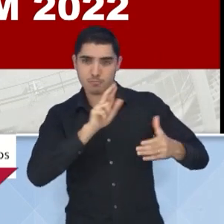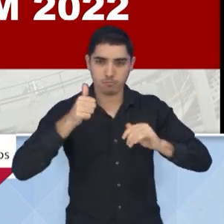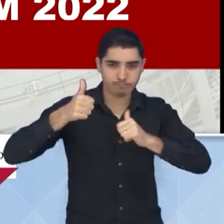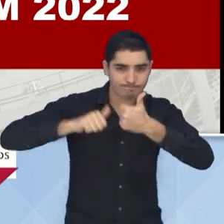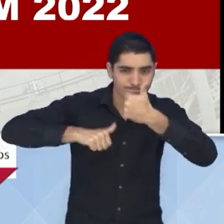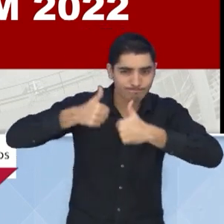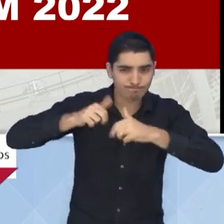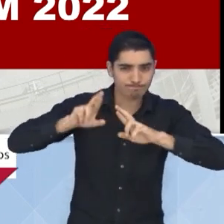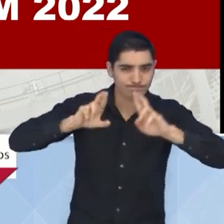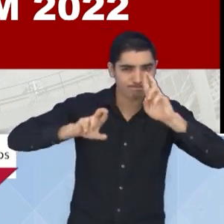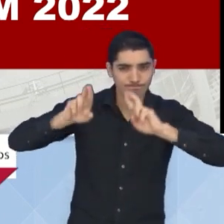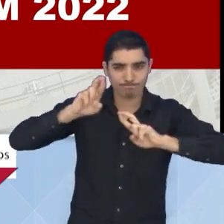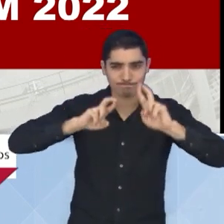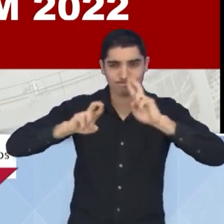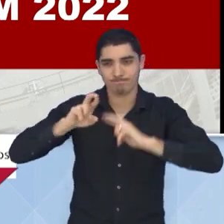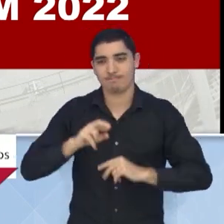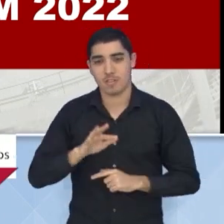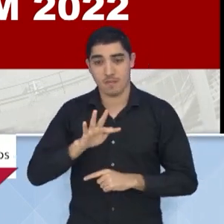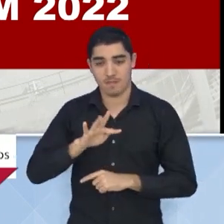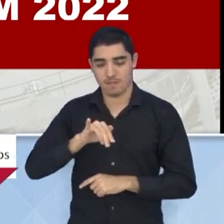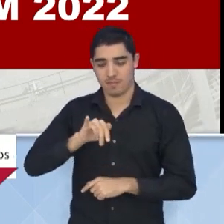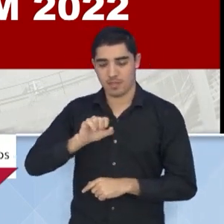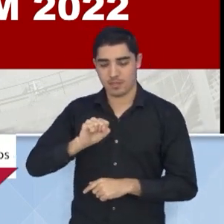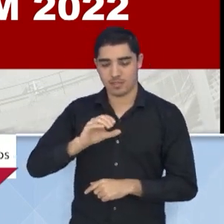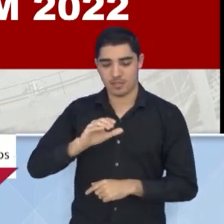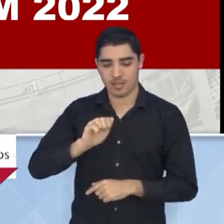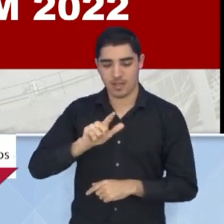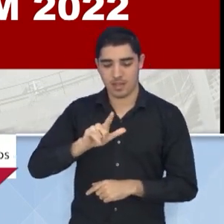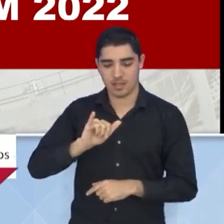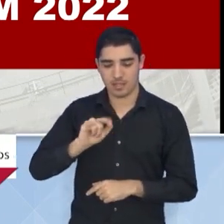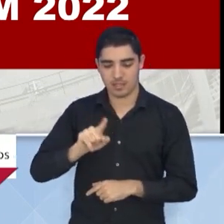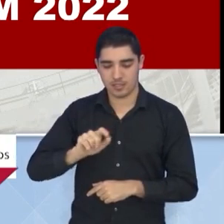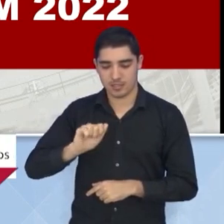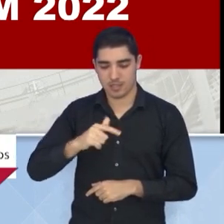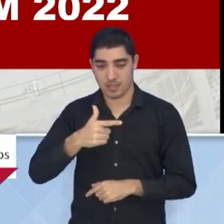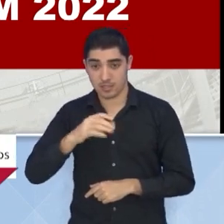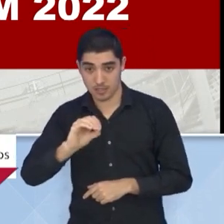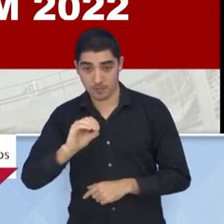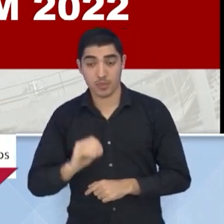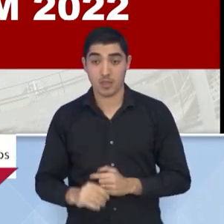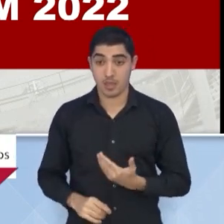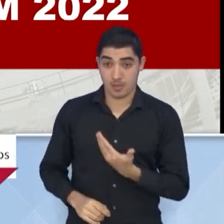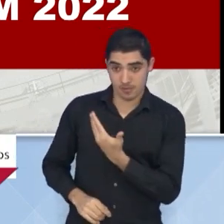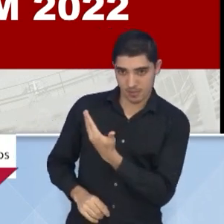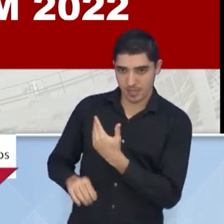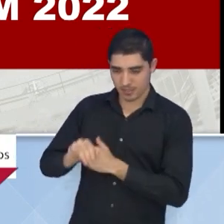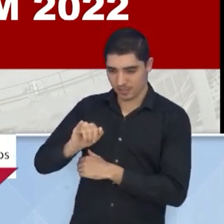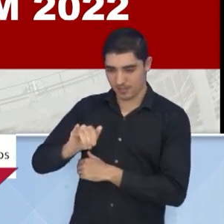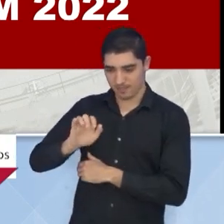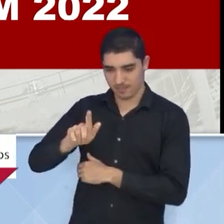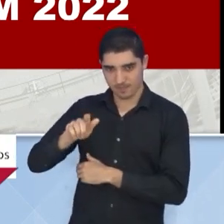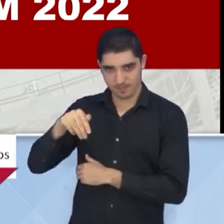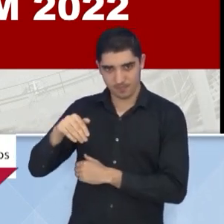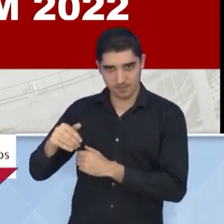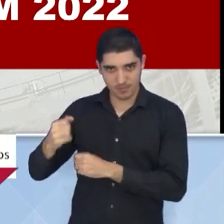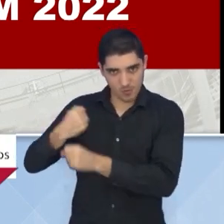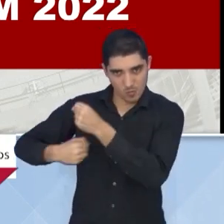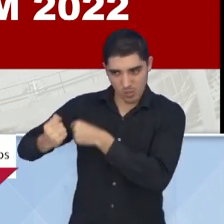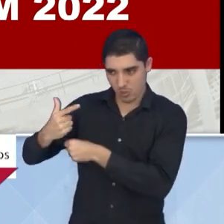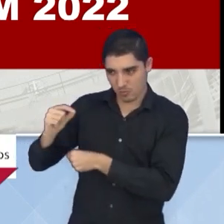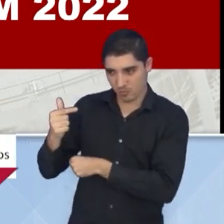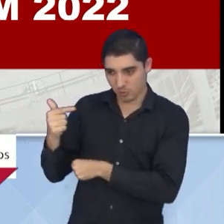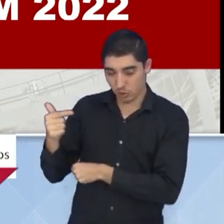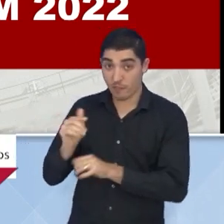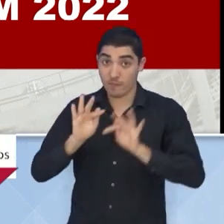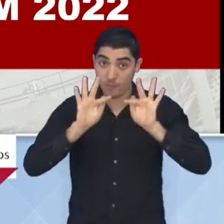então a gente encerrou a validação do iegm 2022 no ano de 2023 e a divulgação foi esse ano